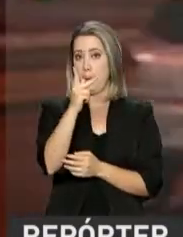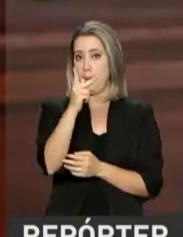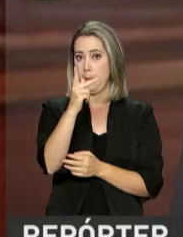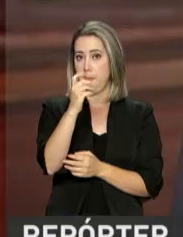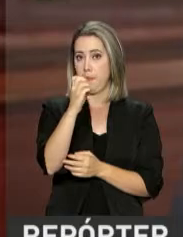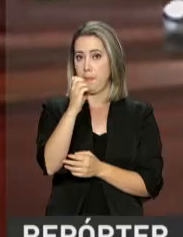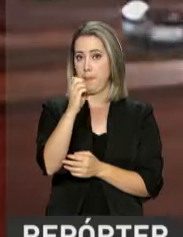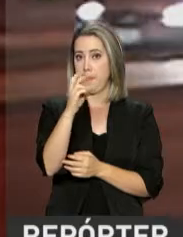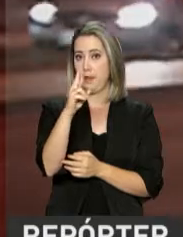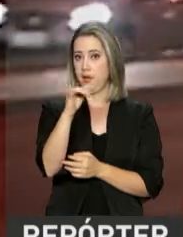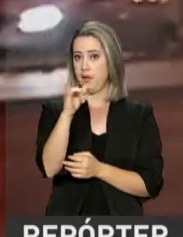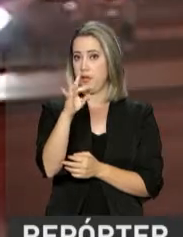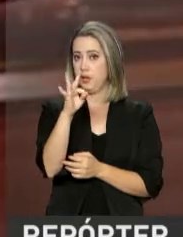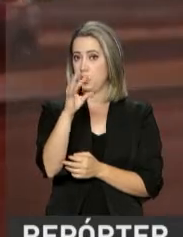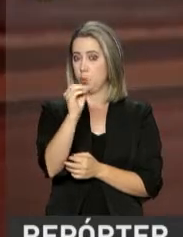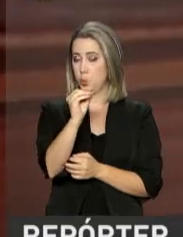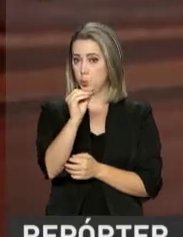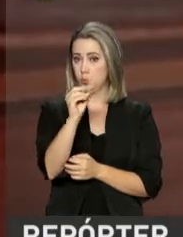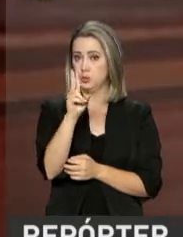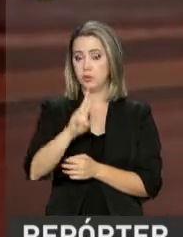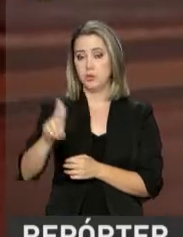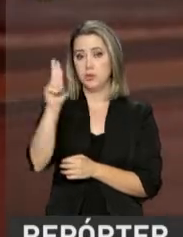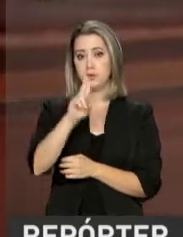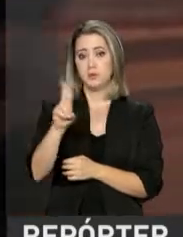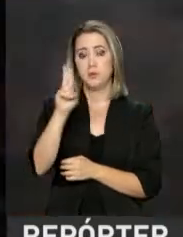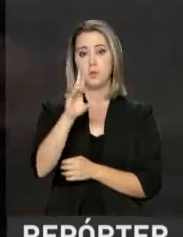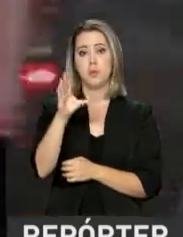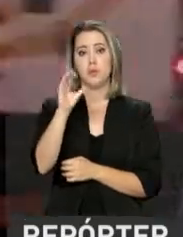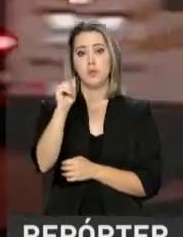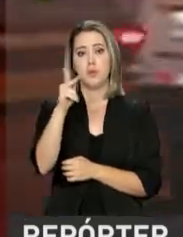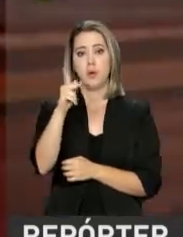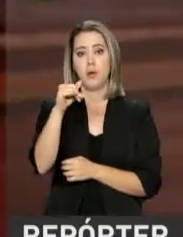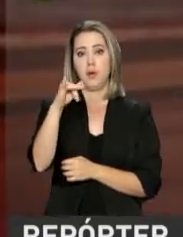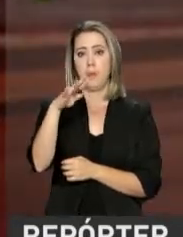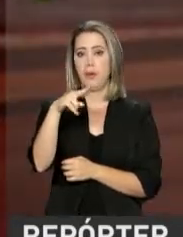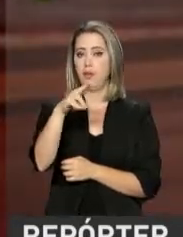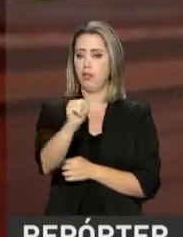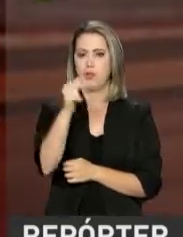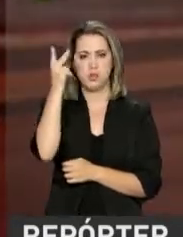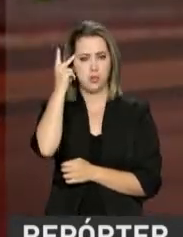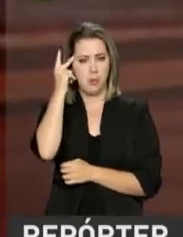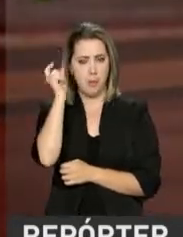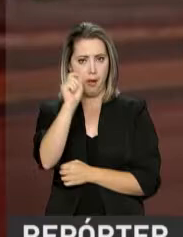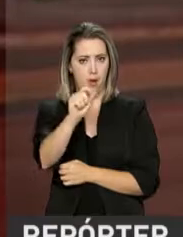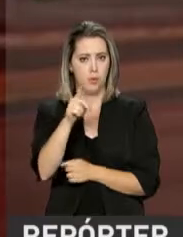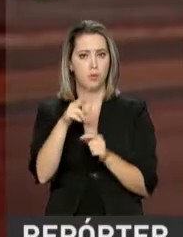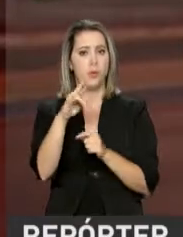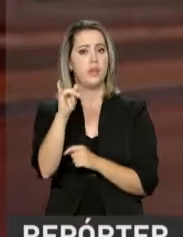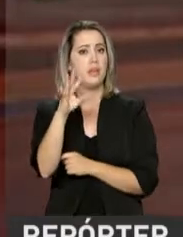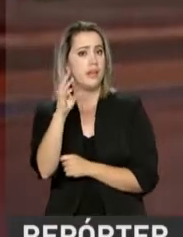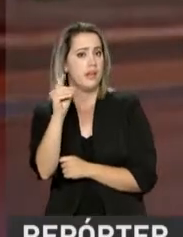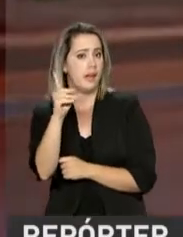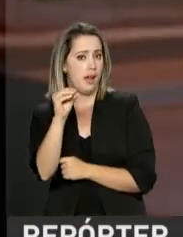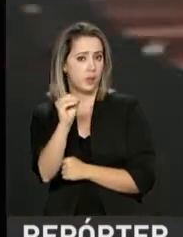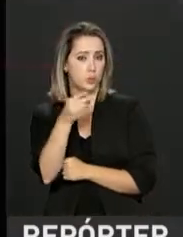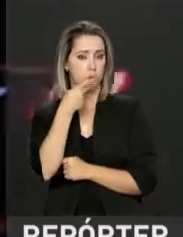o perito da Universidade de Campinas, localizada na cidade de Campinas, no interior de São Paulo, Ricardo